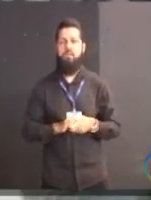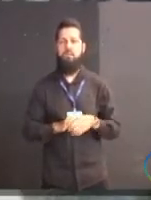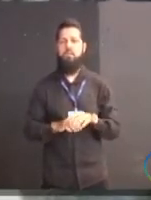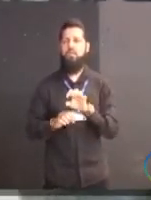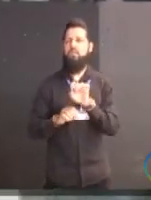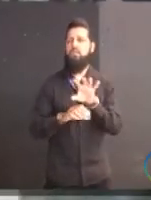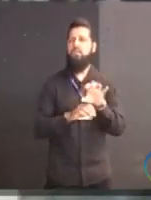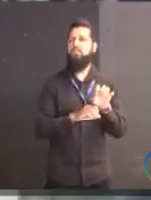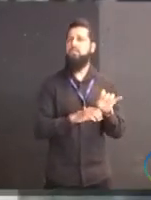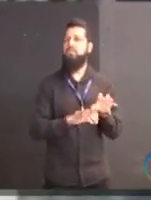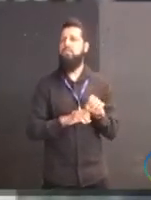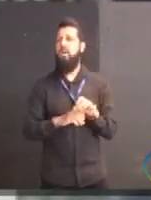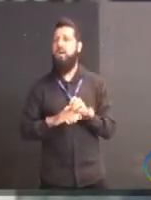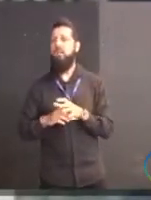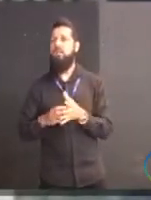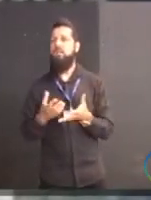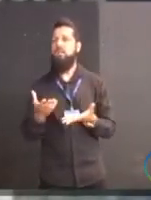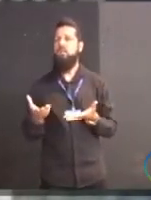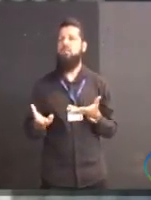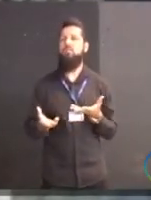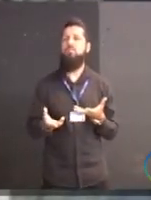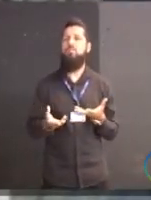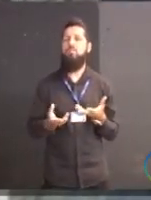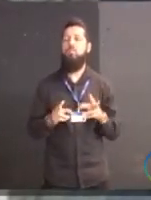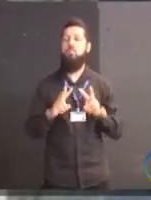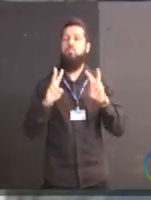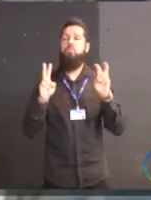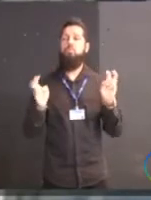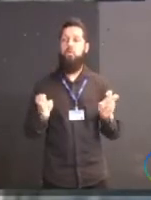o médium de notícias tão altas.